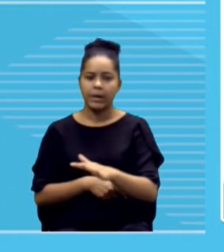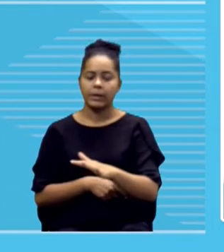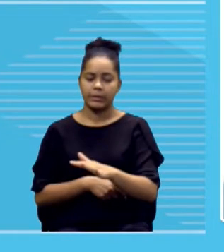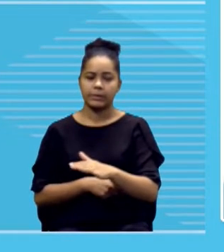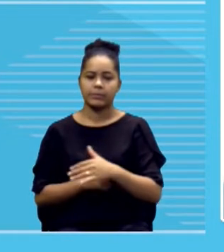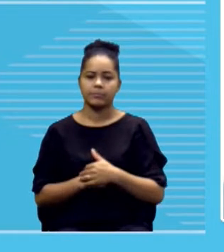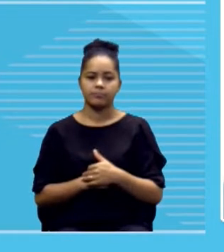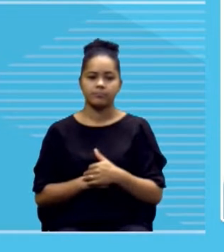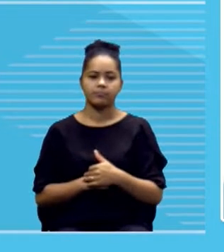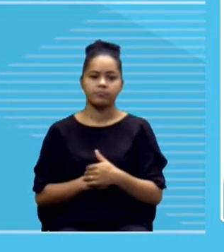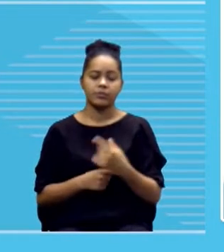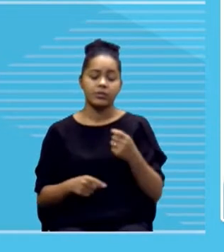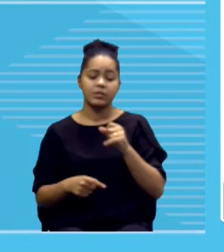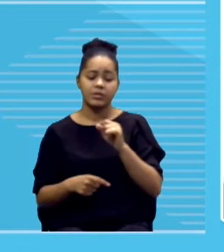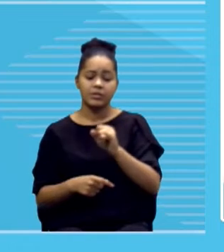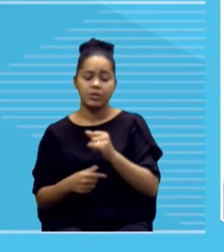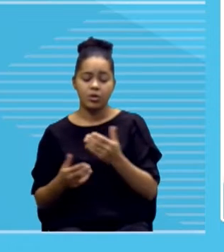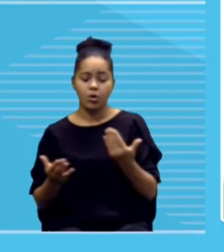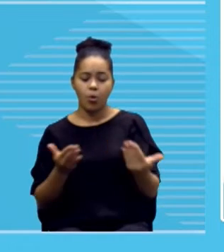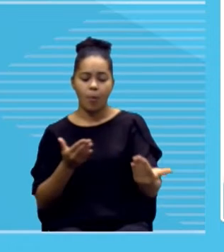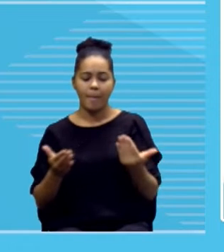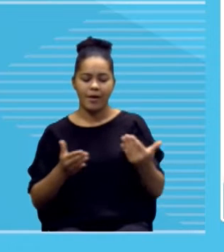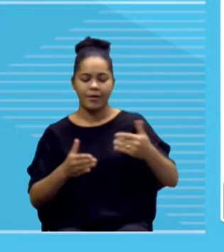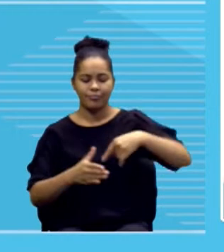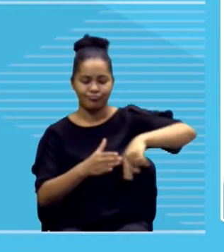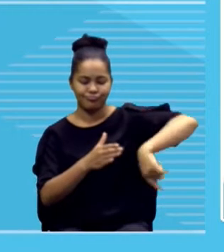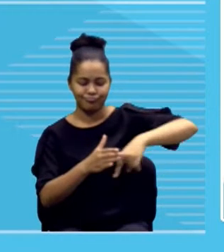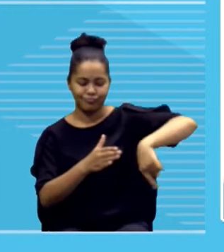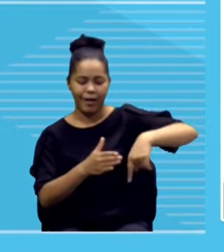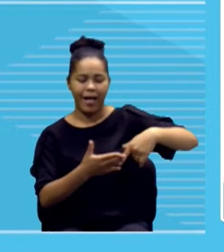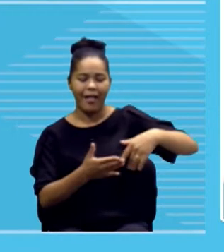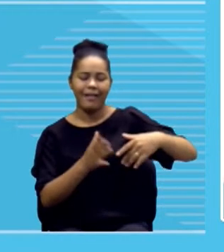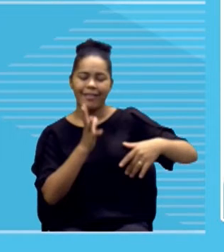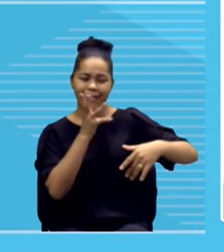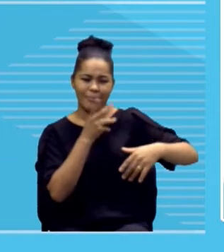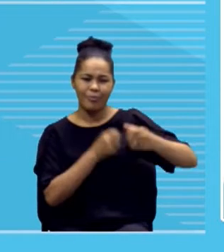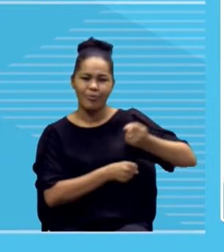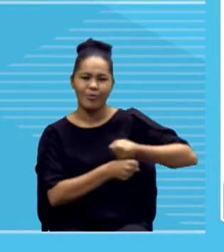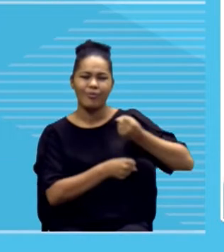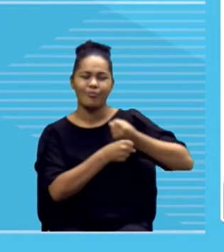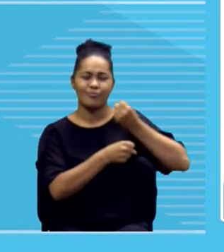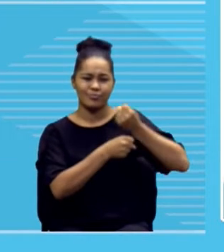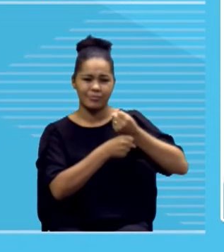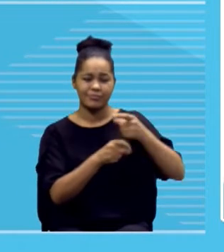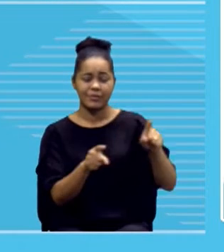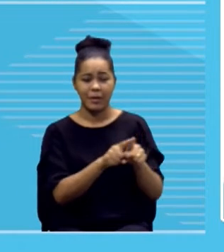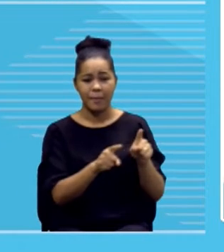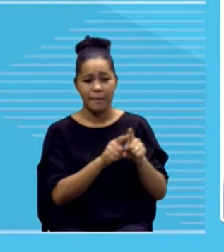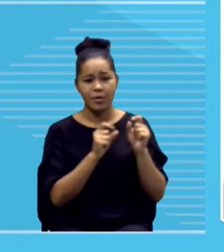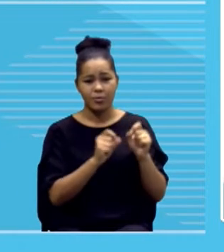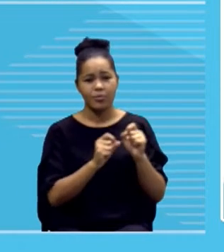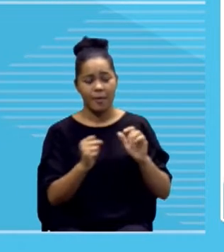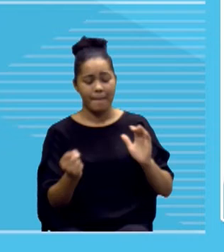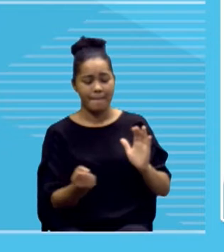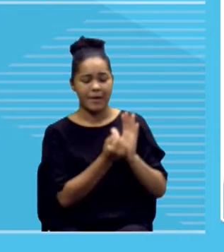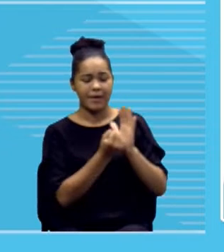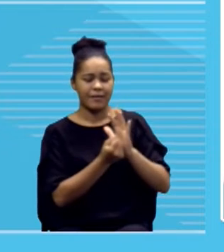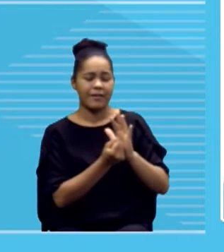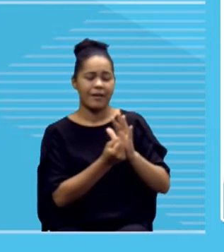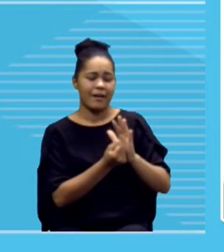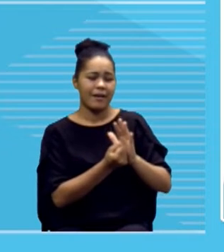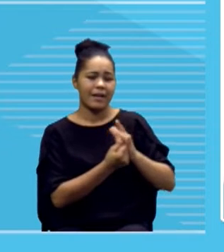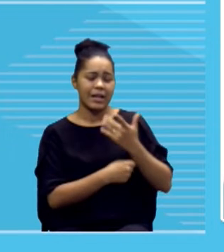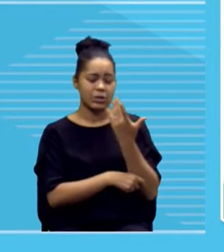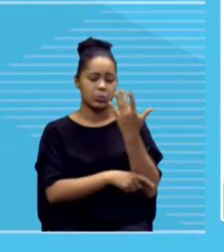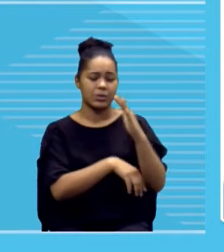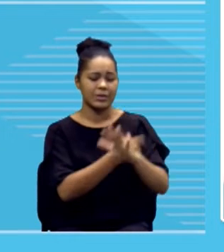enormes represas, né? A usina hidrelétrica, ela demora muito para ser construída, ela causa um impacto ambiental muito grande, tá bom? Ela inunda uma